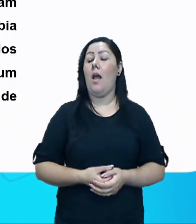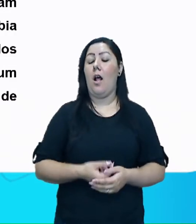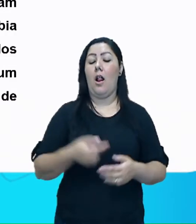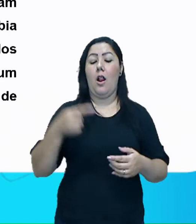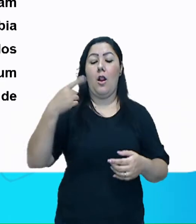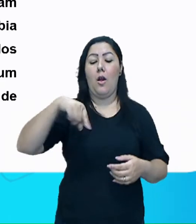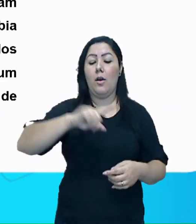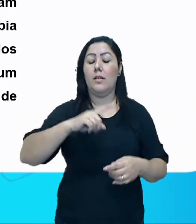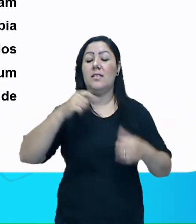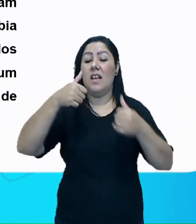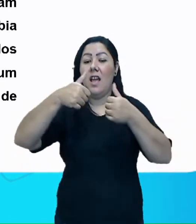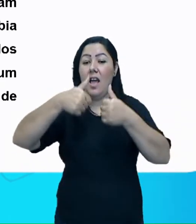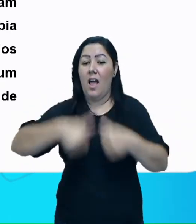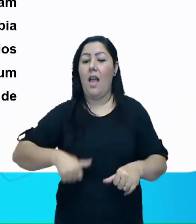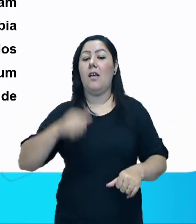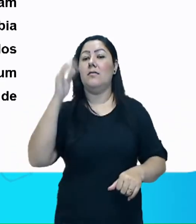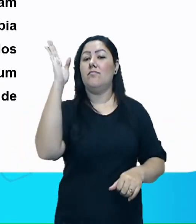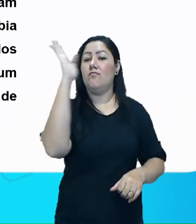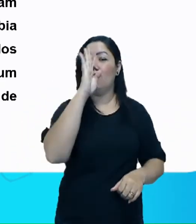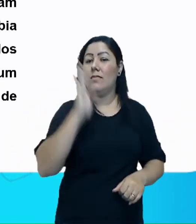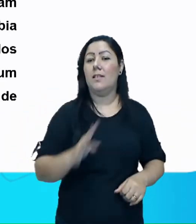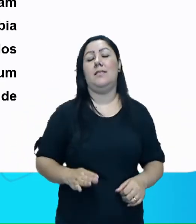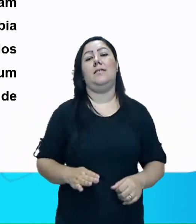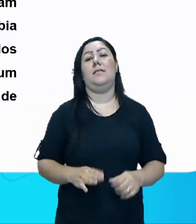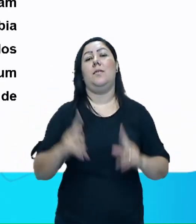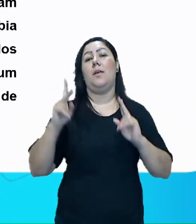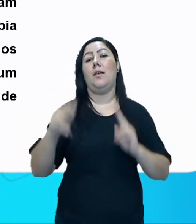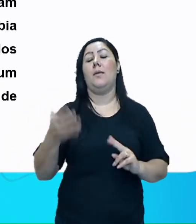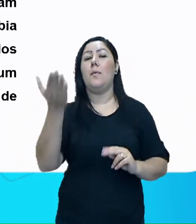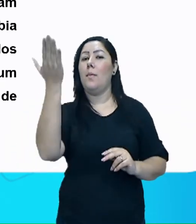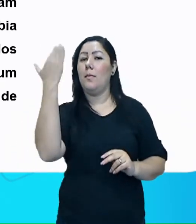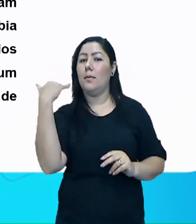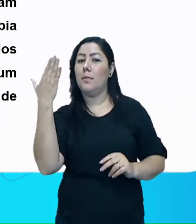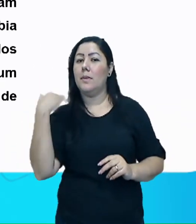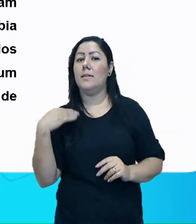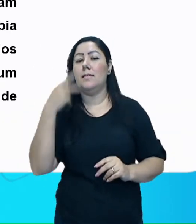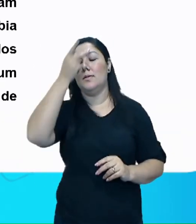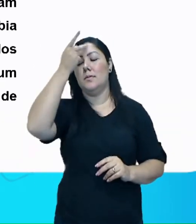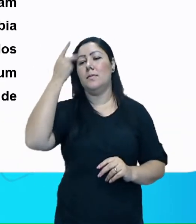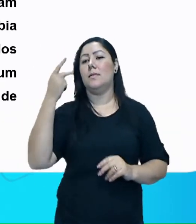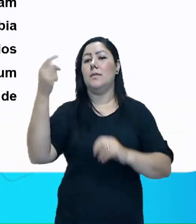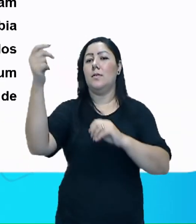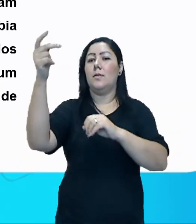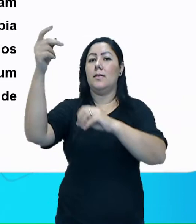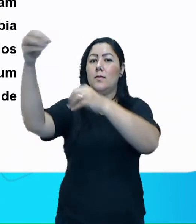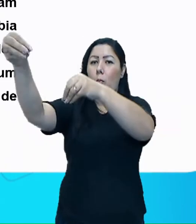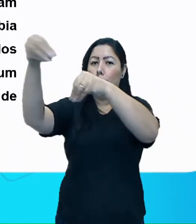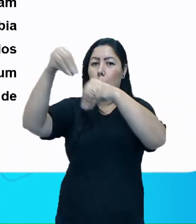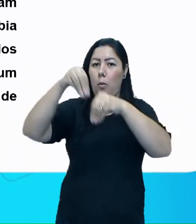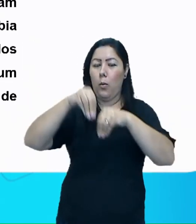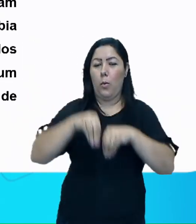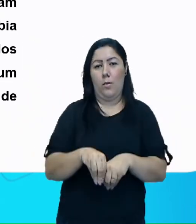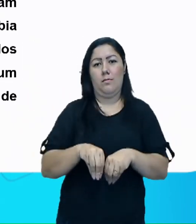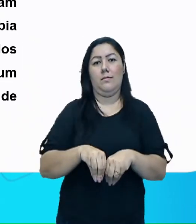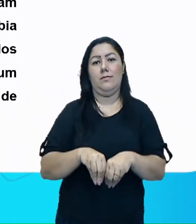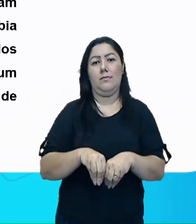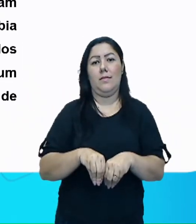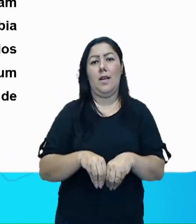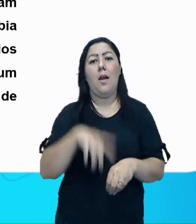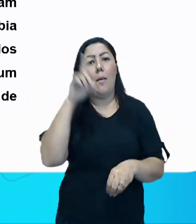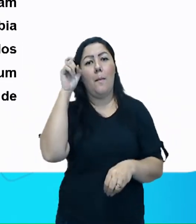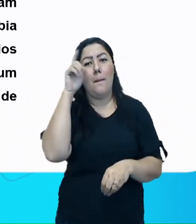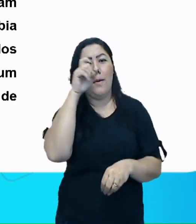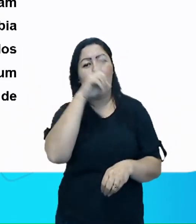Brasil, tal como no passado, os migrantes que aqui entrarem terão que enfrentar os